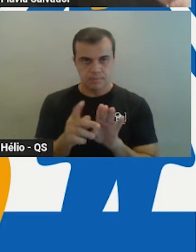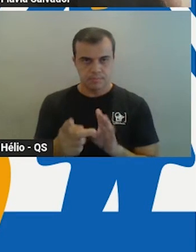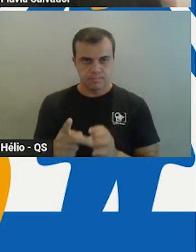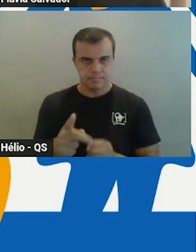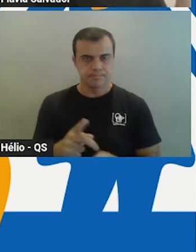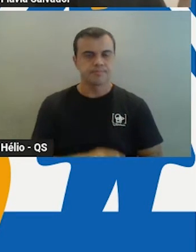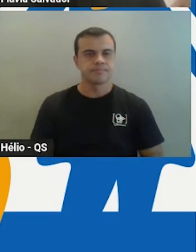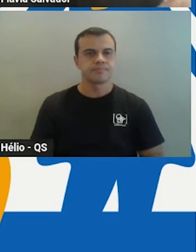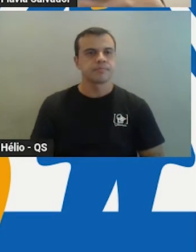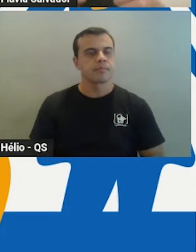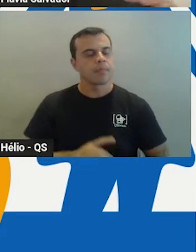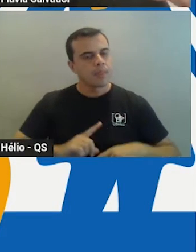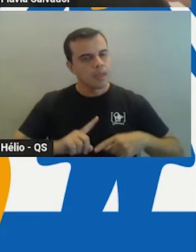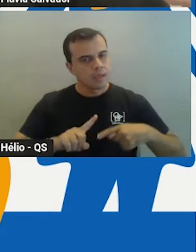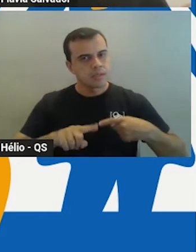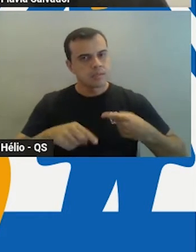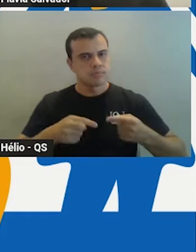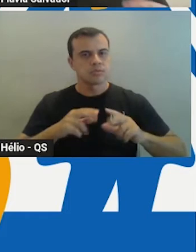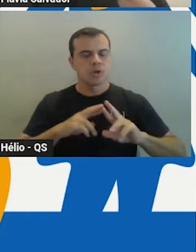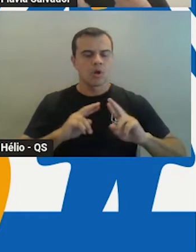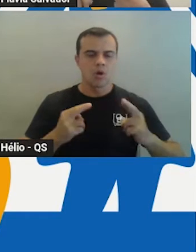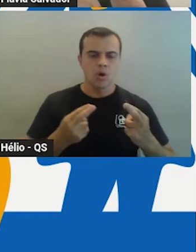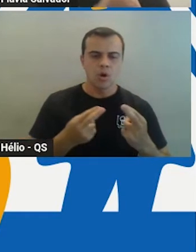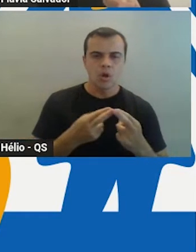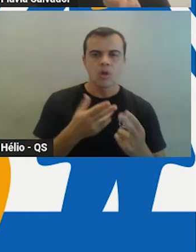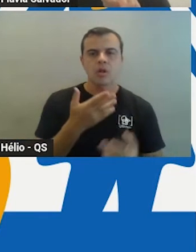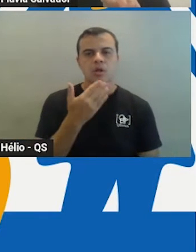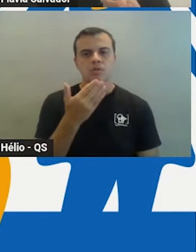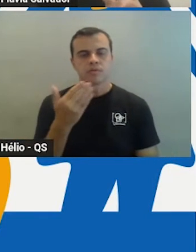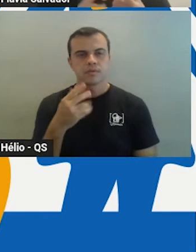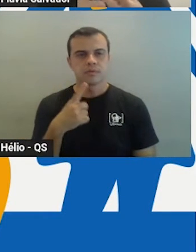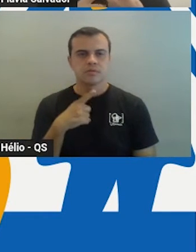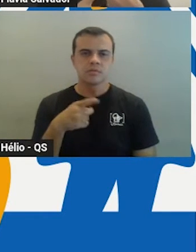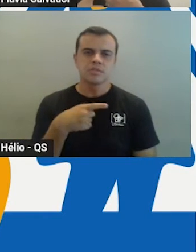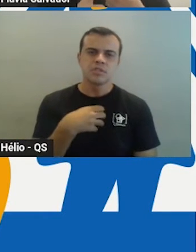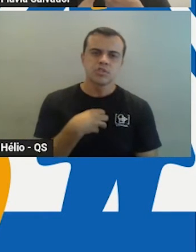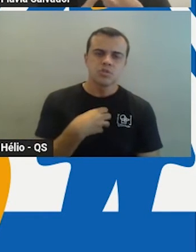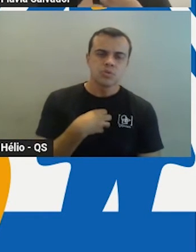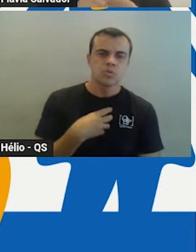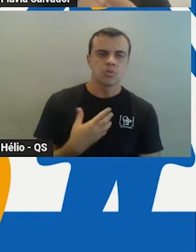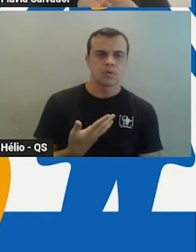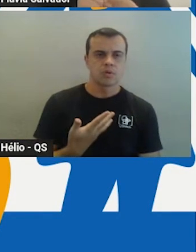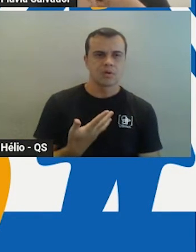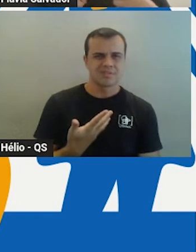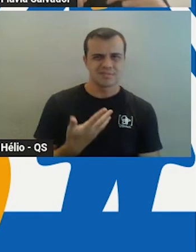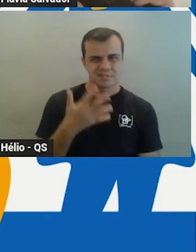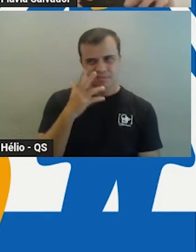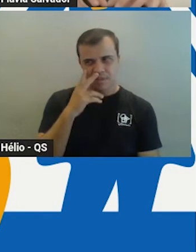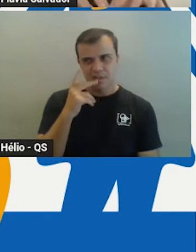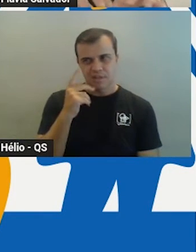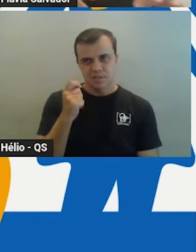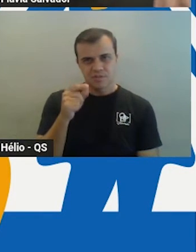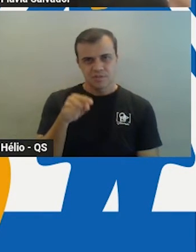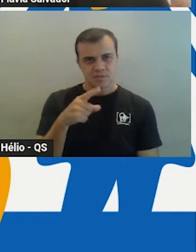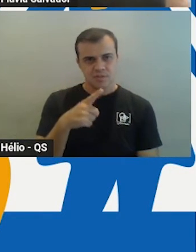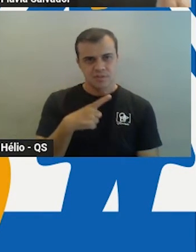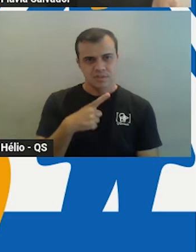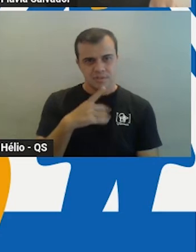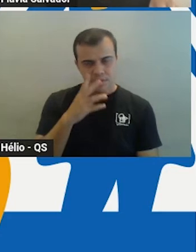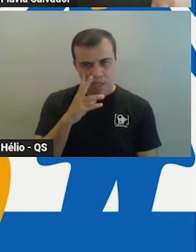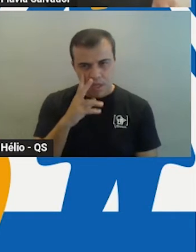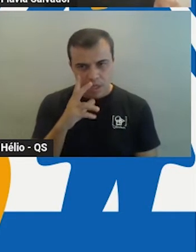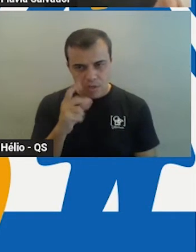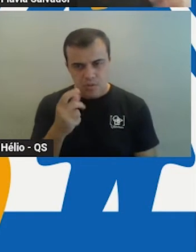Então, depois, nessa roda de conversa, o que você sentiu? Será que o que você vivenciou